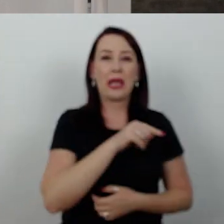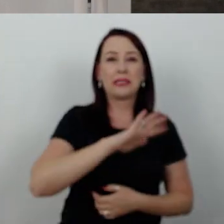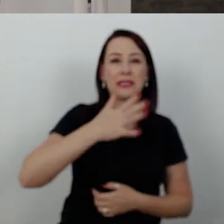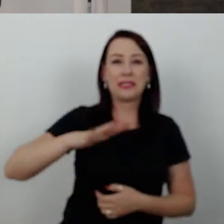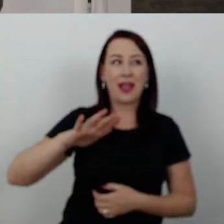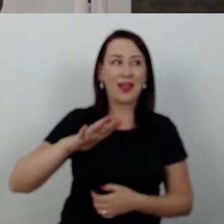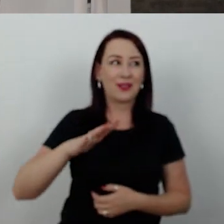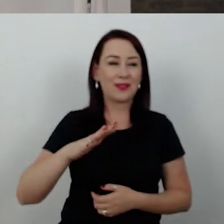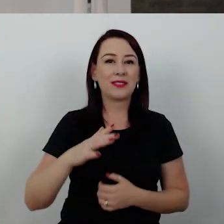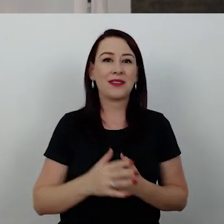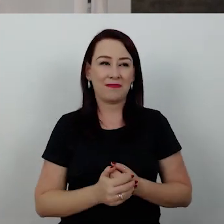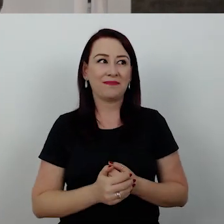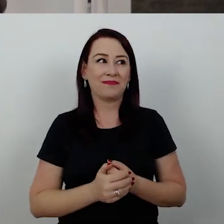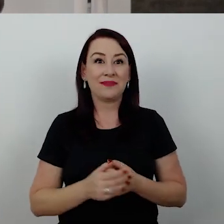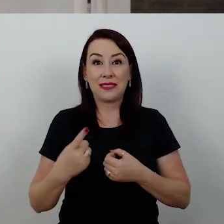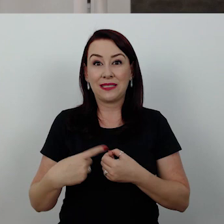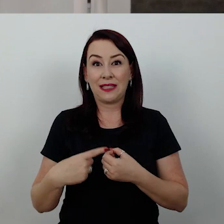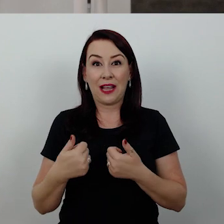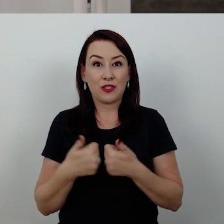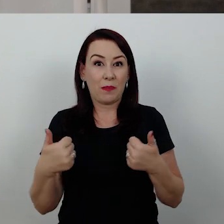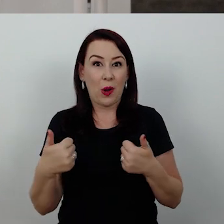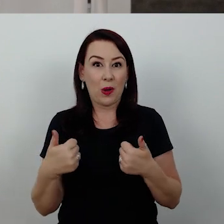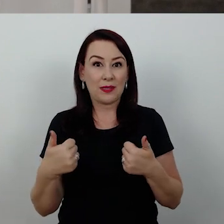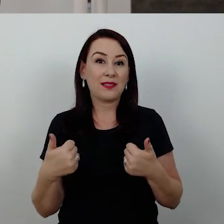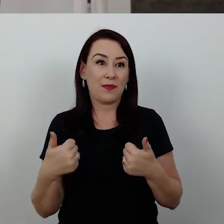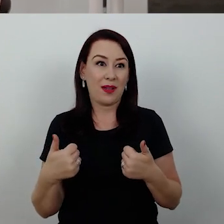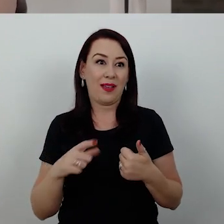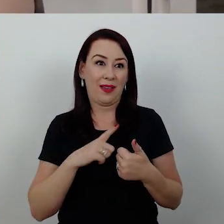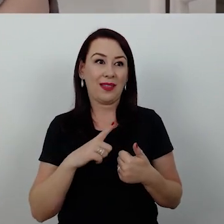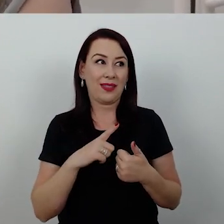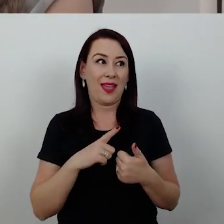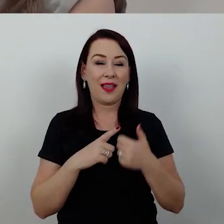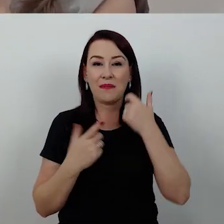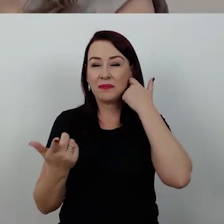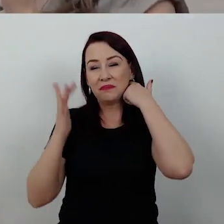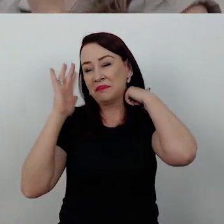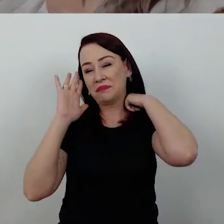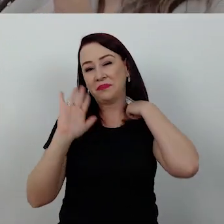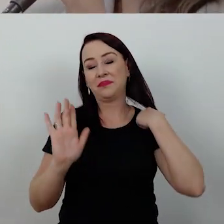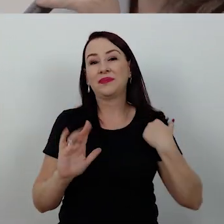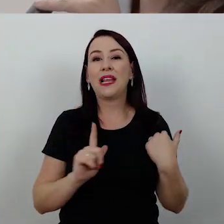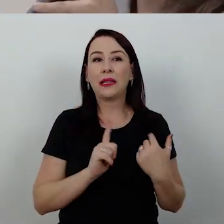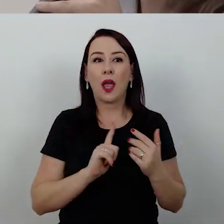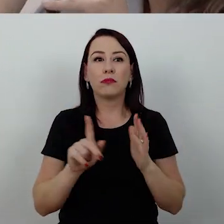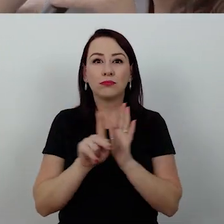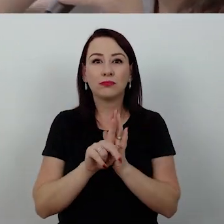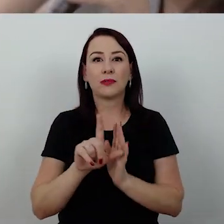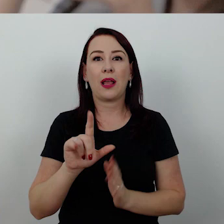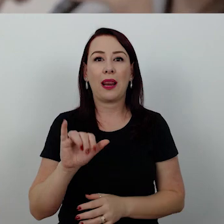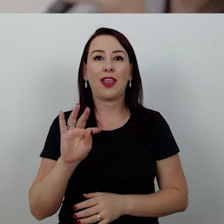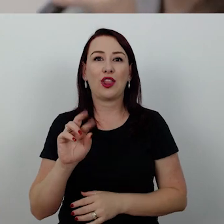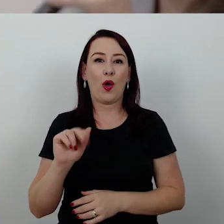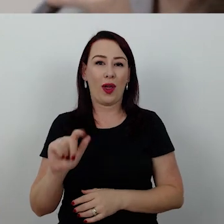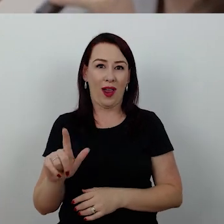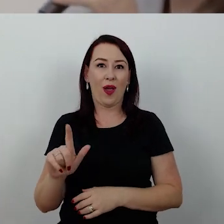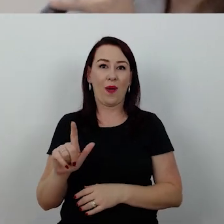uma outra cidade ali bem próxima, que tem esse litoral, por exemplo, aqui uma coisa, né, uma suposição, mas que tem ali esse litoral, e que